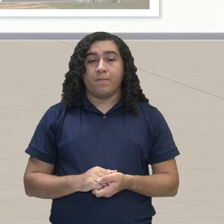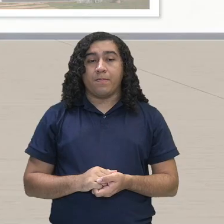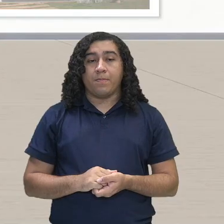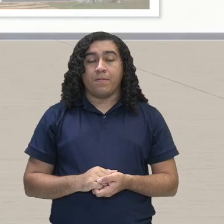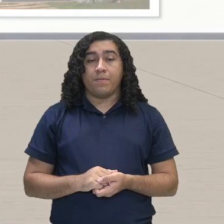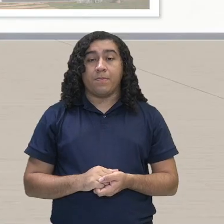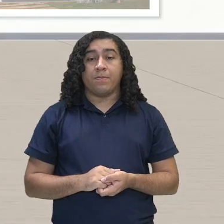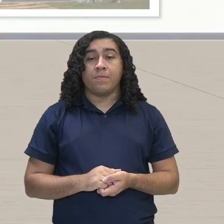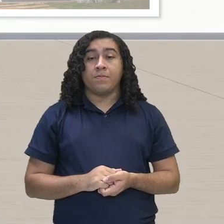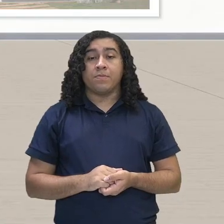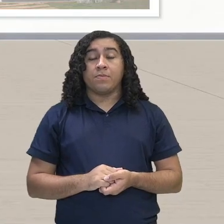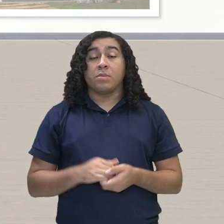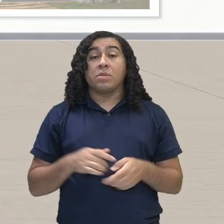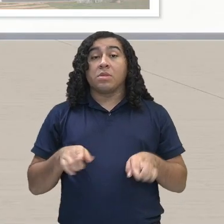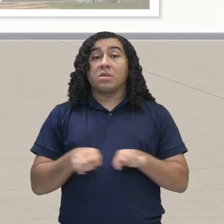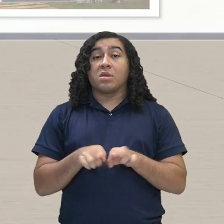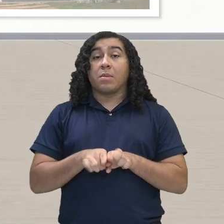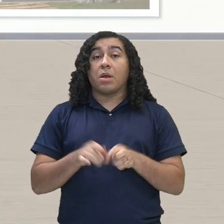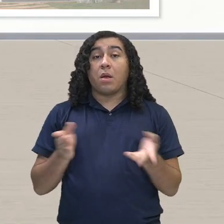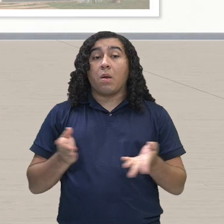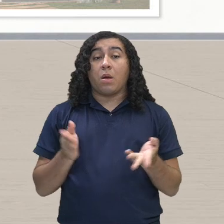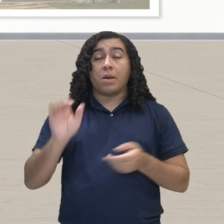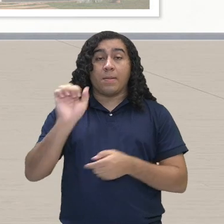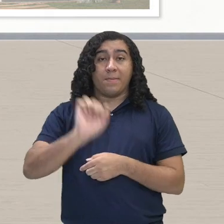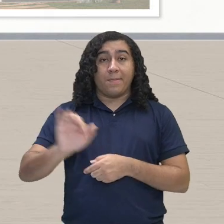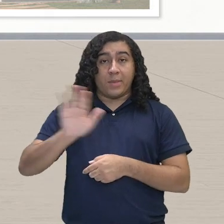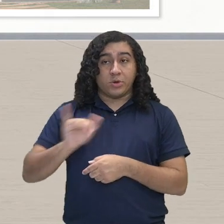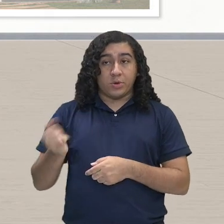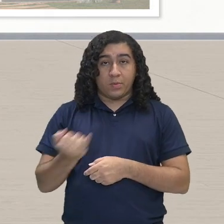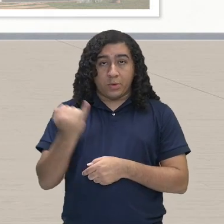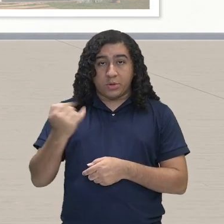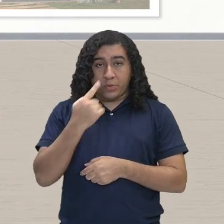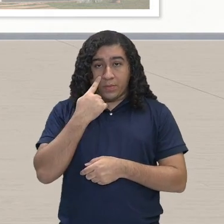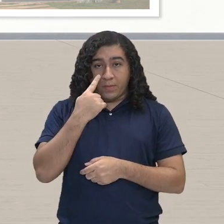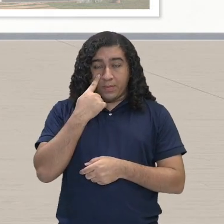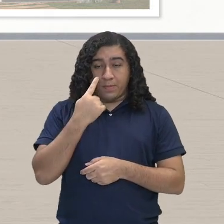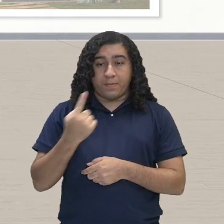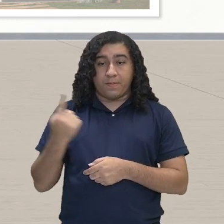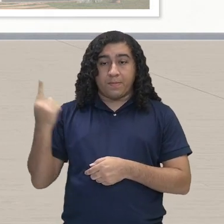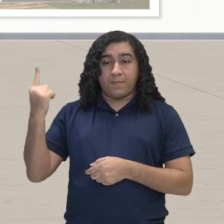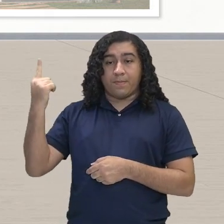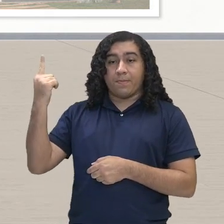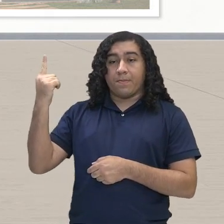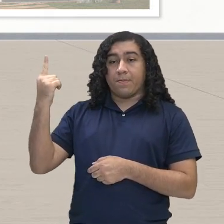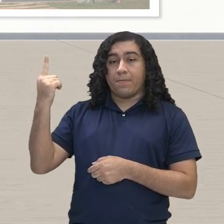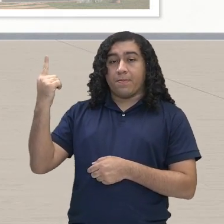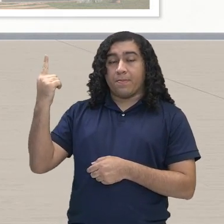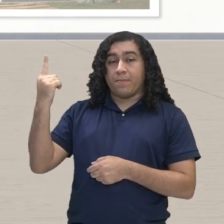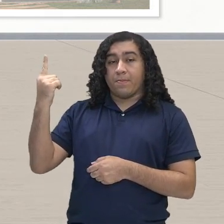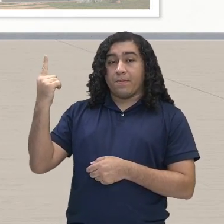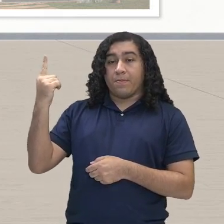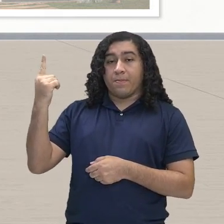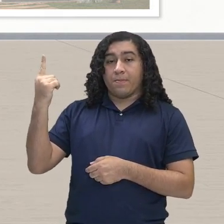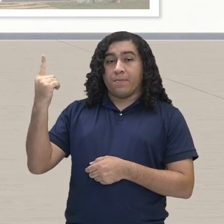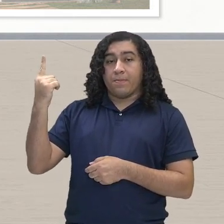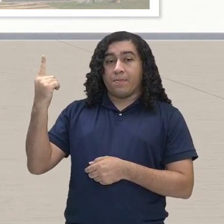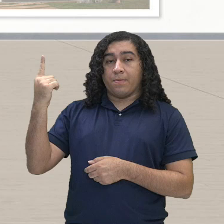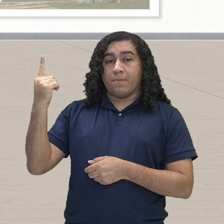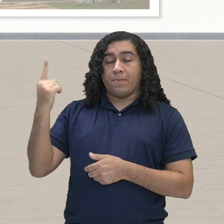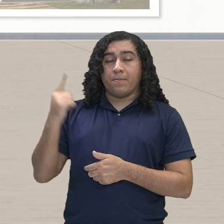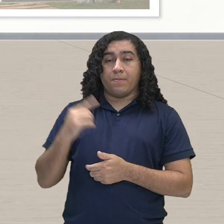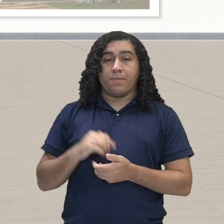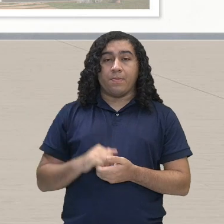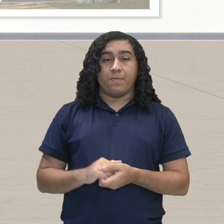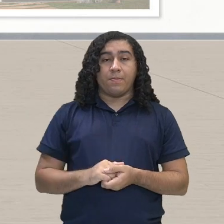comigo algumas imagens muito importantes. Aqui é o meu ladinho, né? Aqui meu ladinho aqui que você está vendo